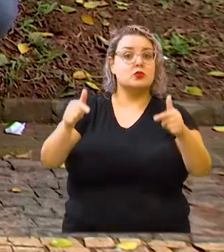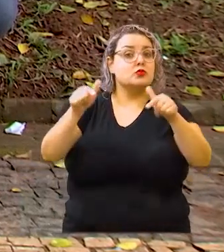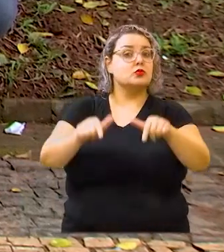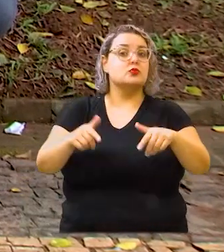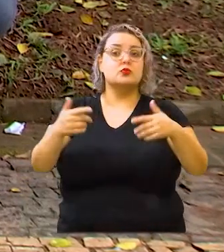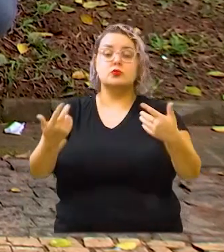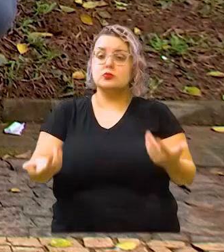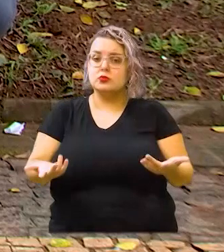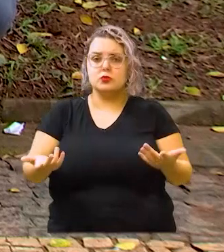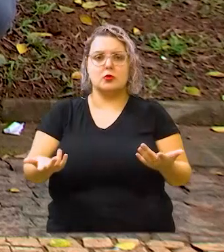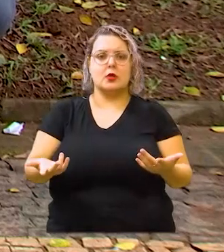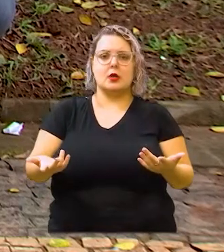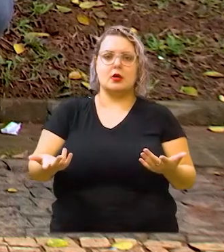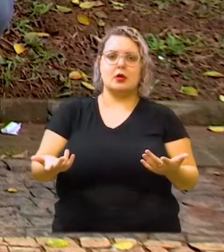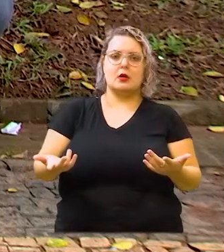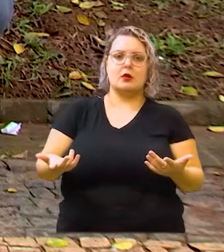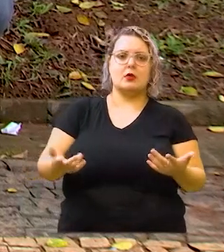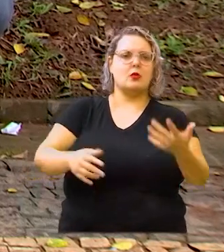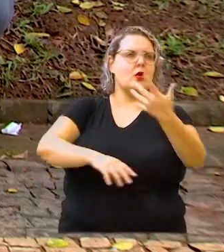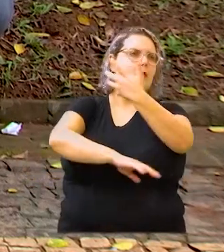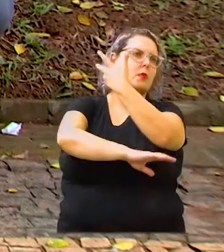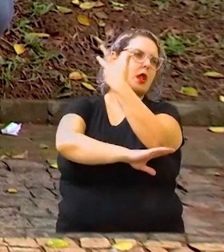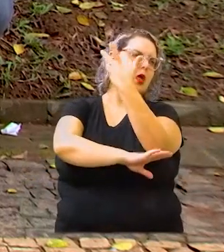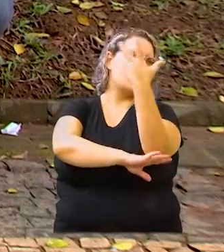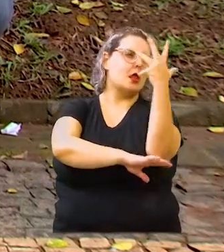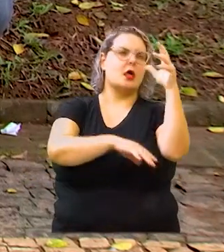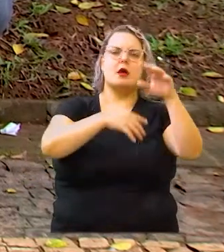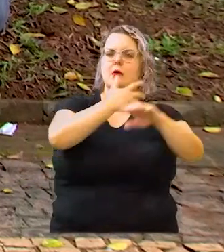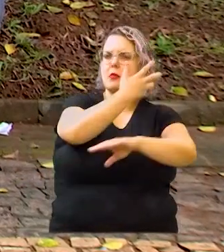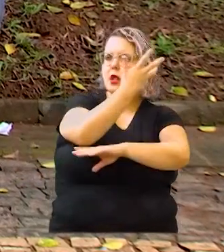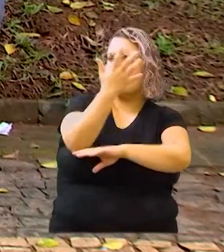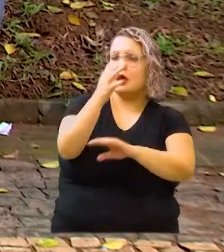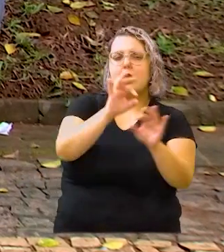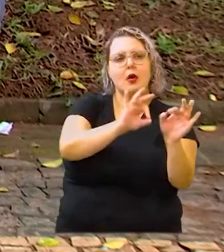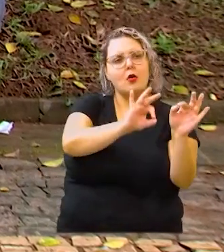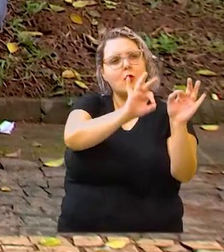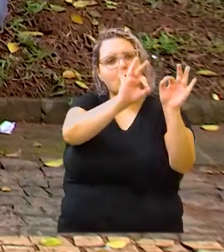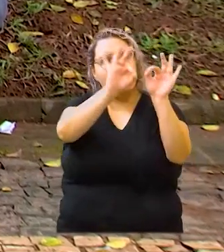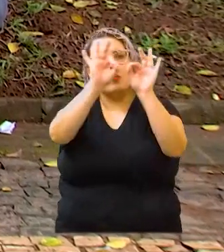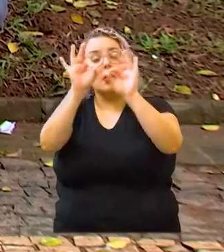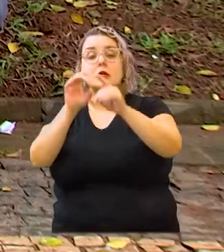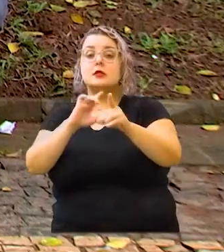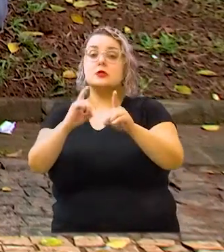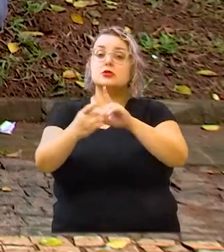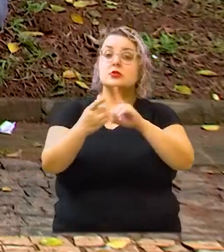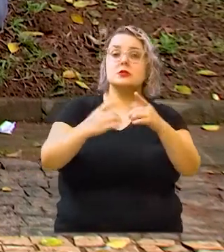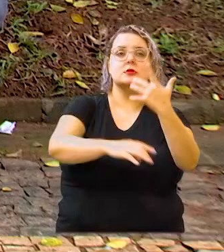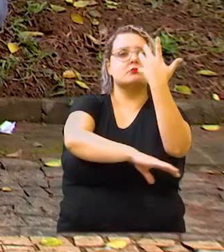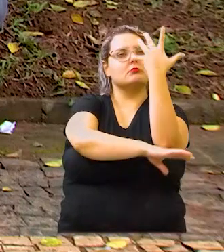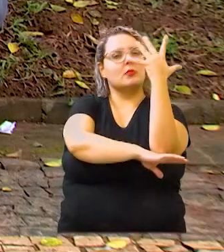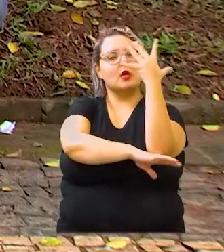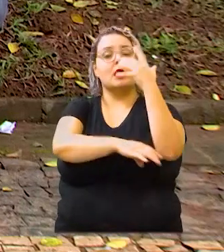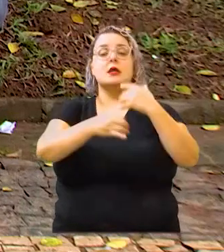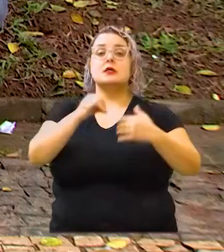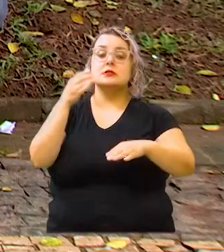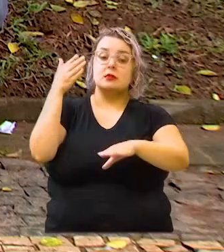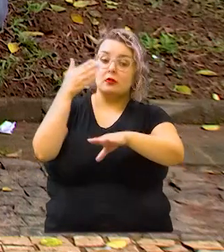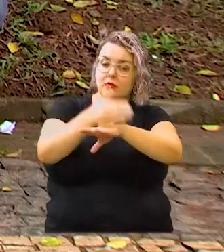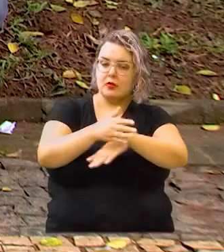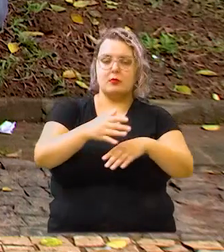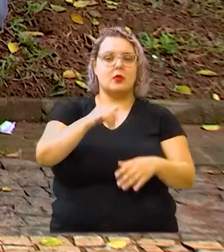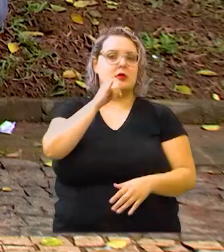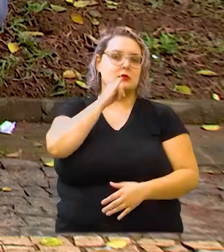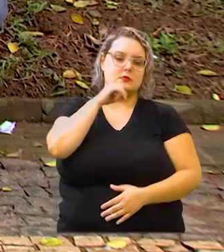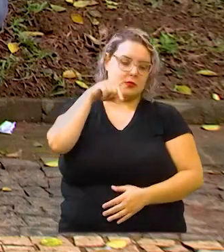num ambiente com árvores, né, você acompanhar a dinâmica das árvores. Se você